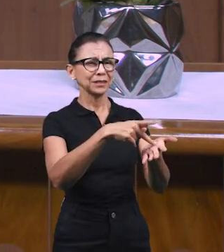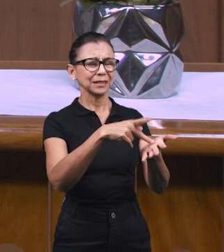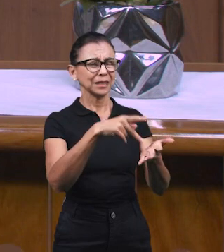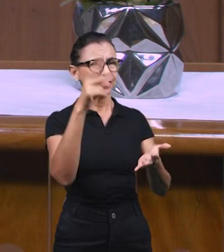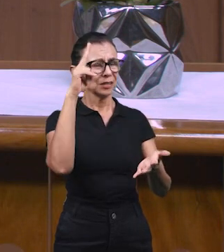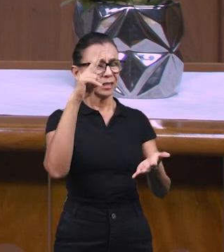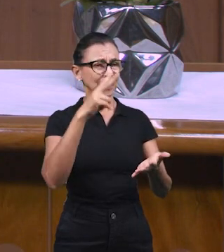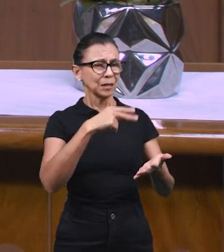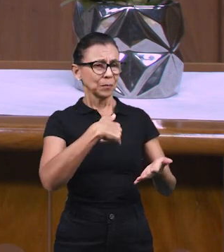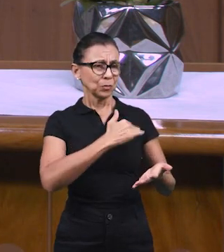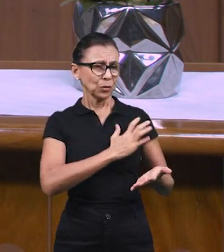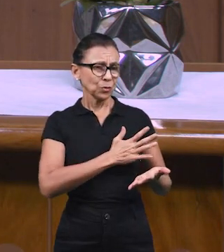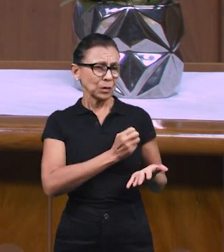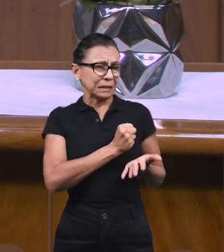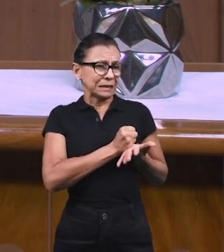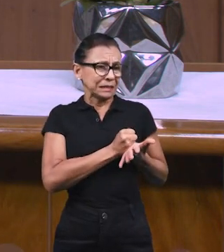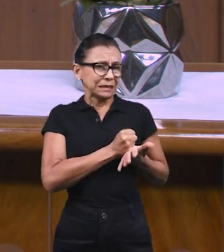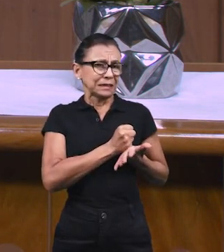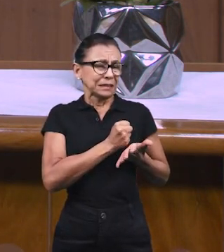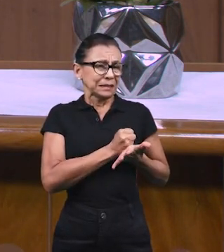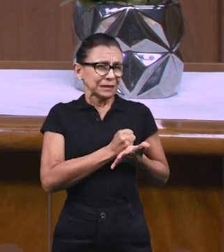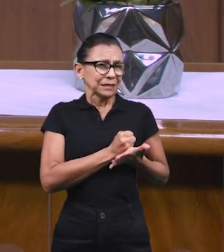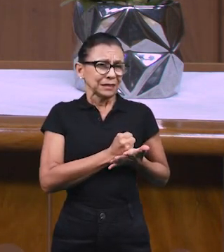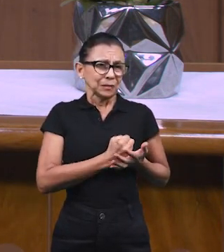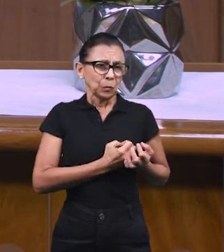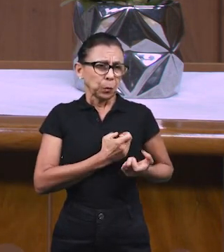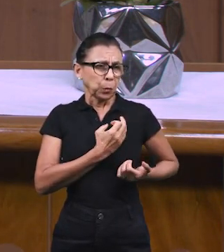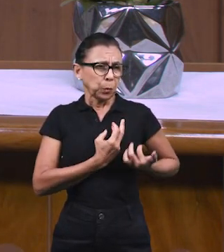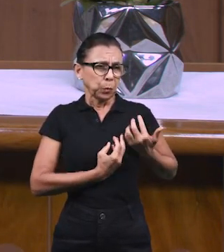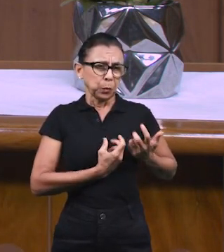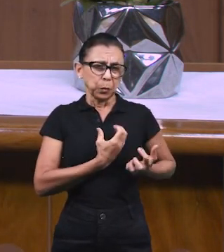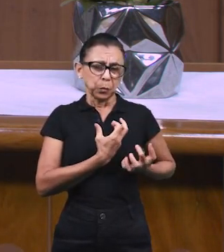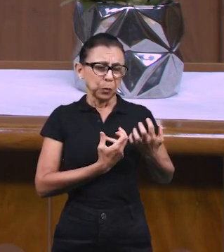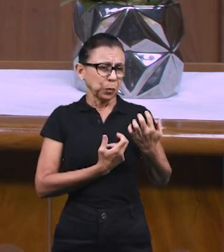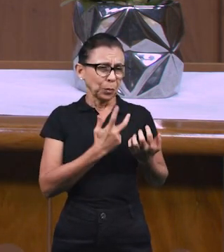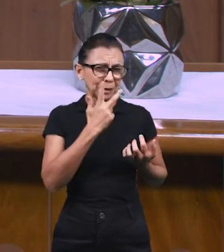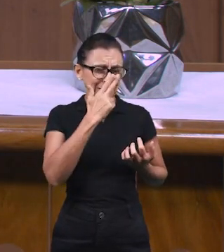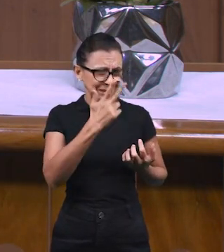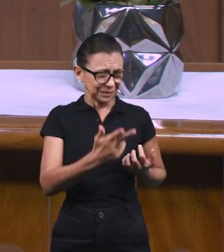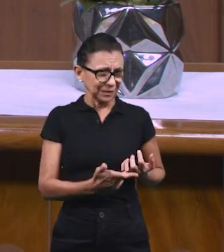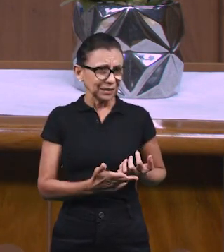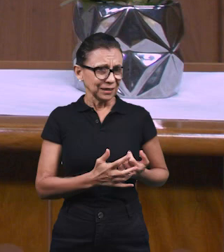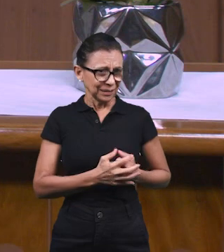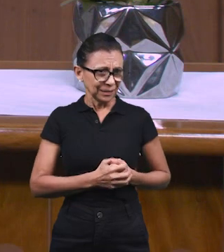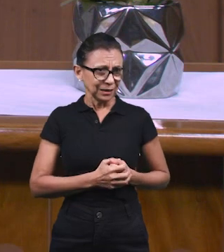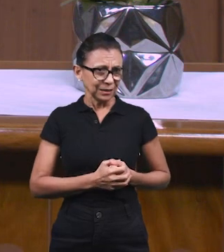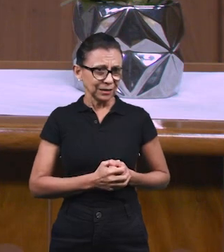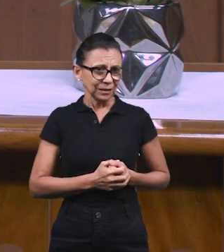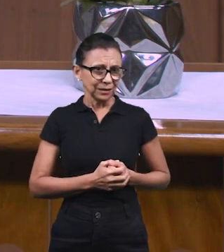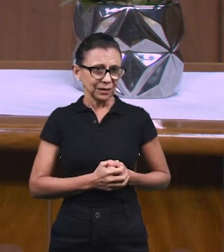ardendo? Quando Jesus abre as Escrituras para nós, é diferente.